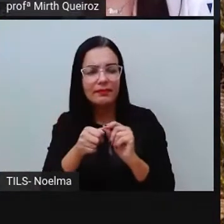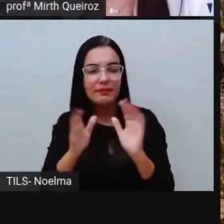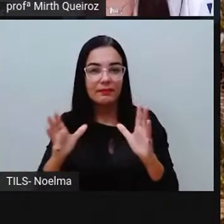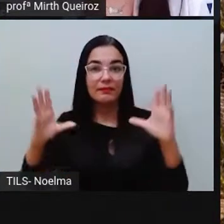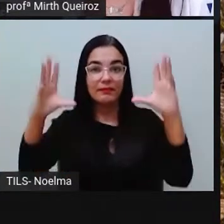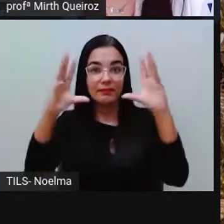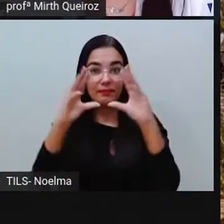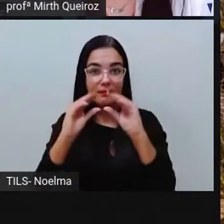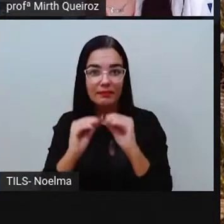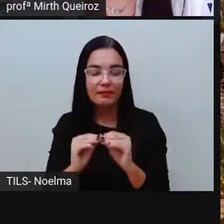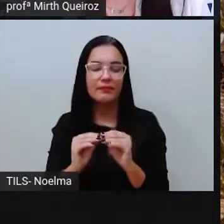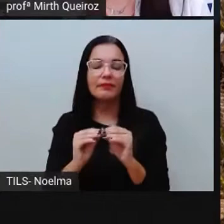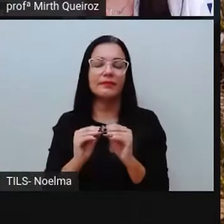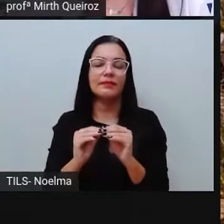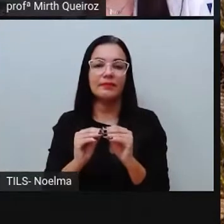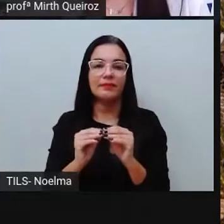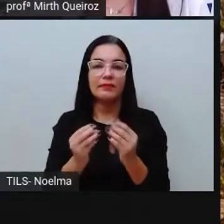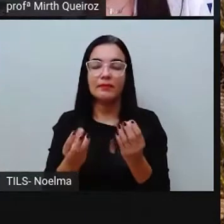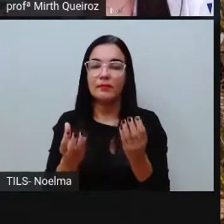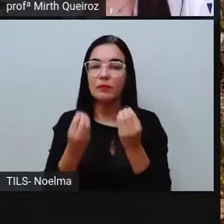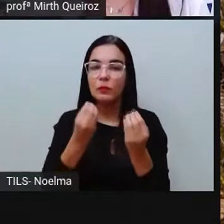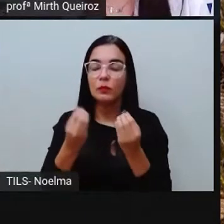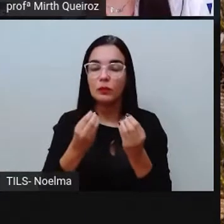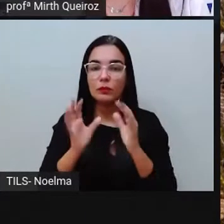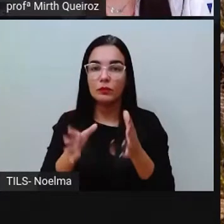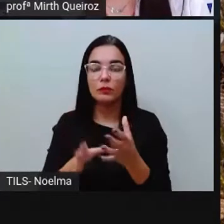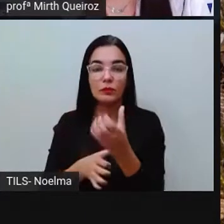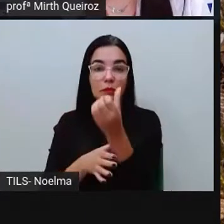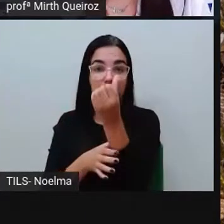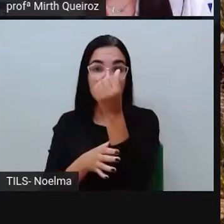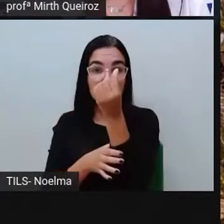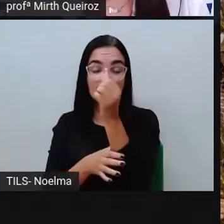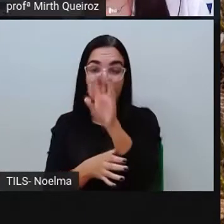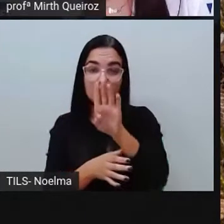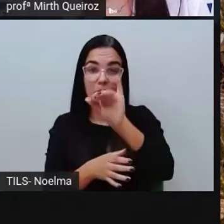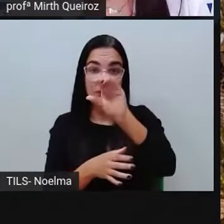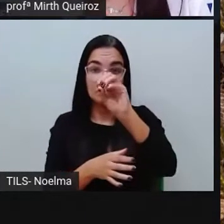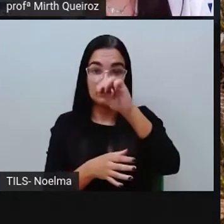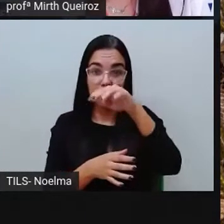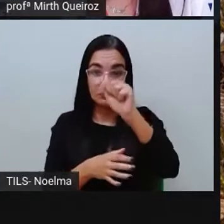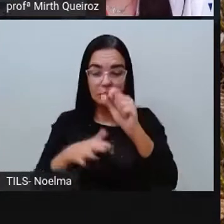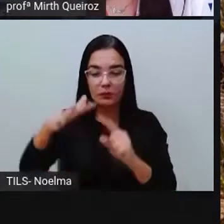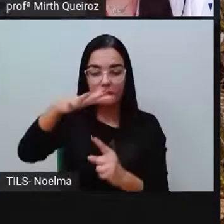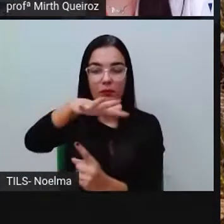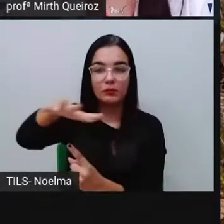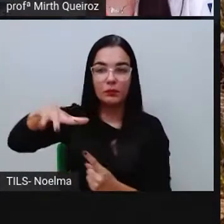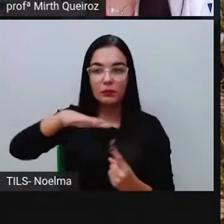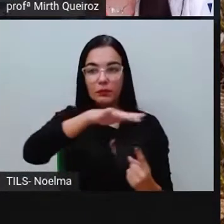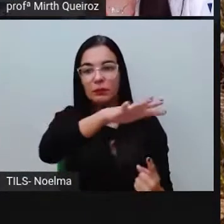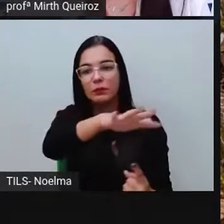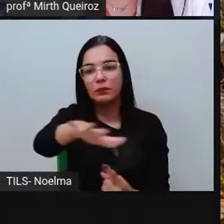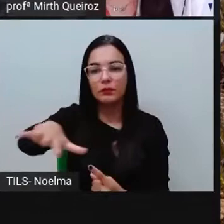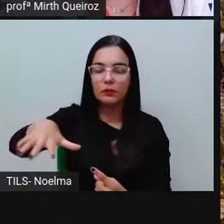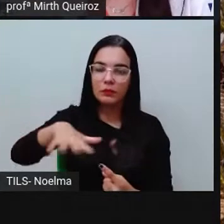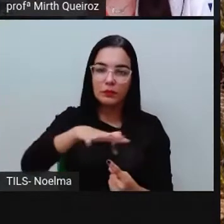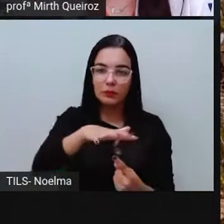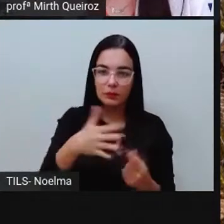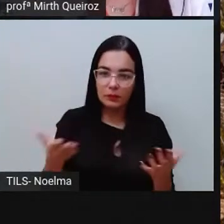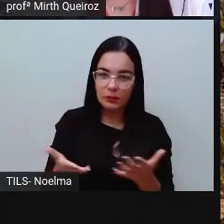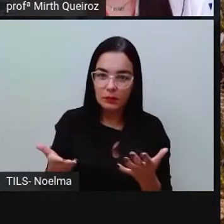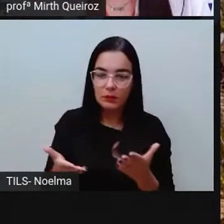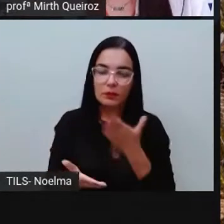aí sobre os 6 biomas, né, em aulas anteriores, e a gente vai trabalhar de forma mais detalhada aí a